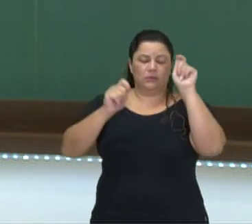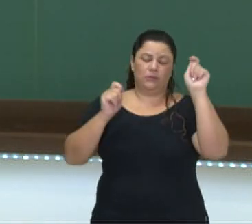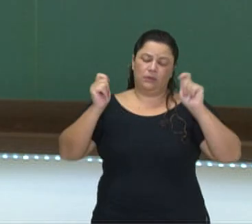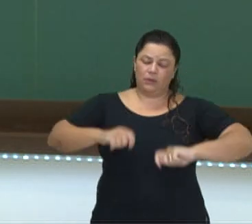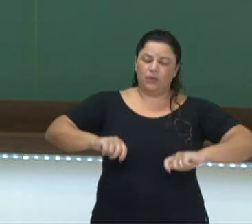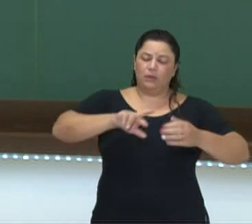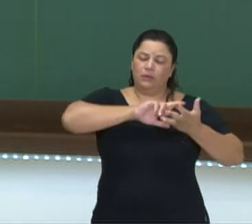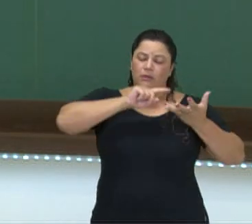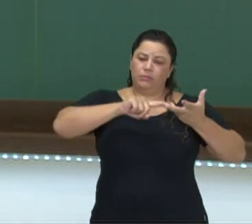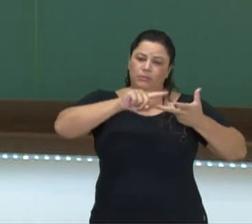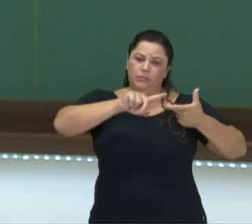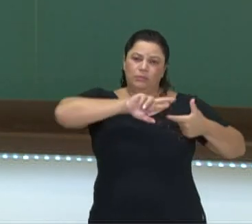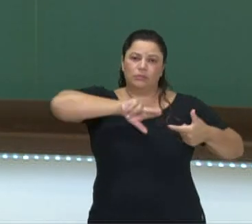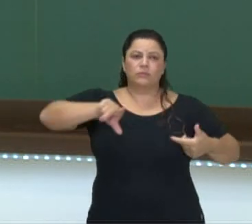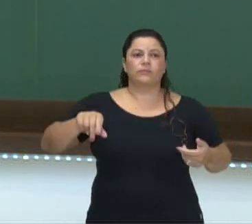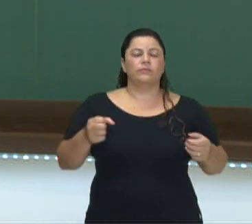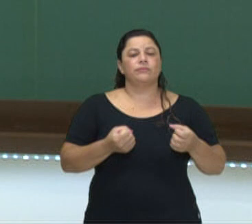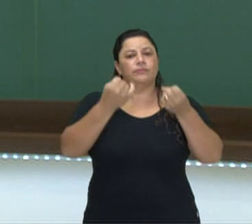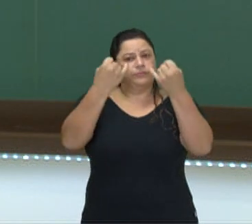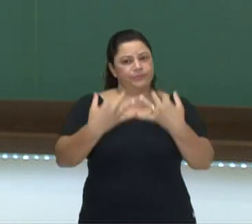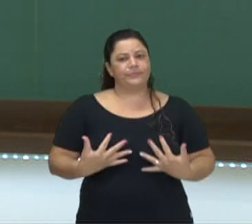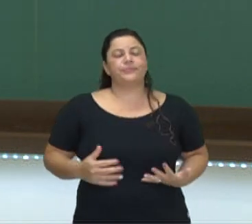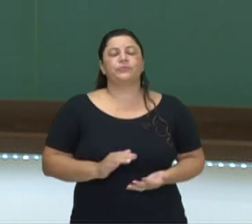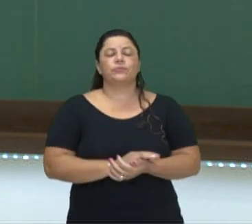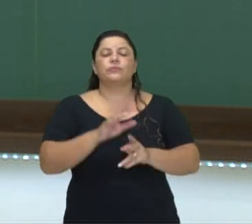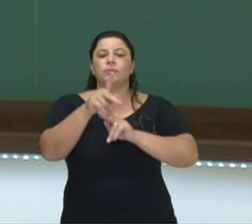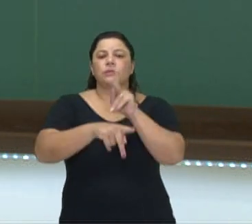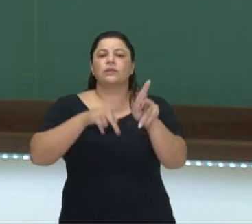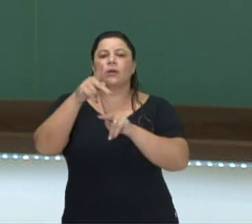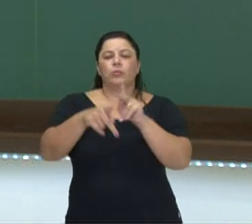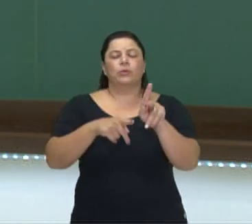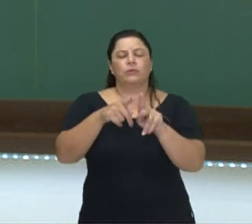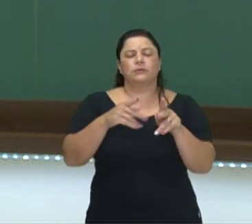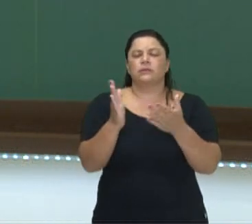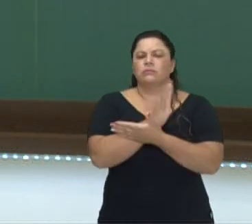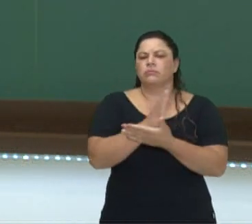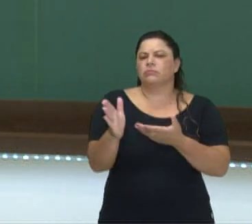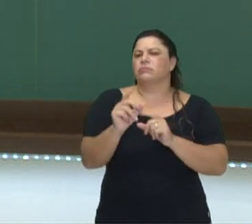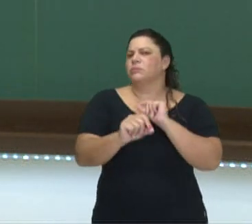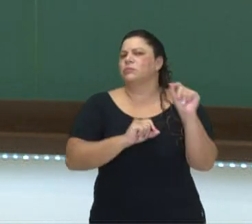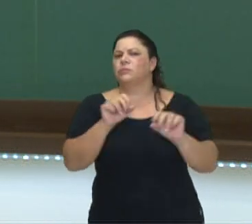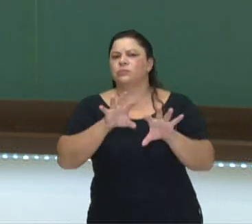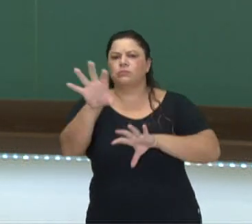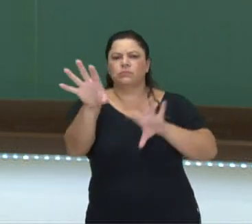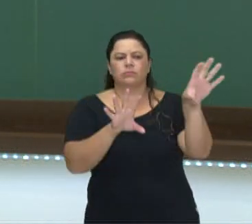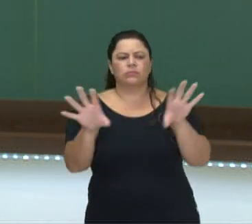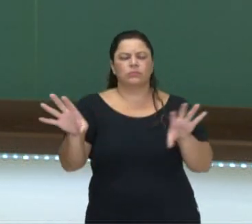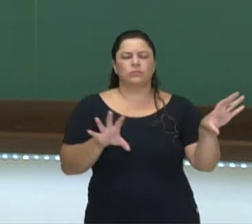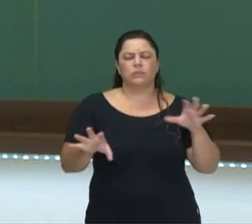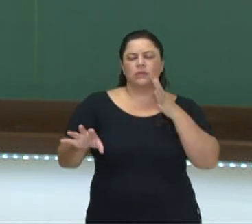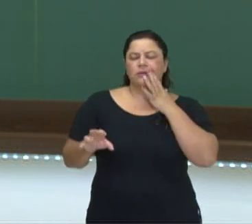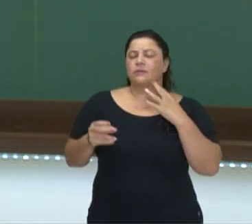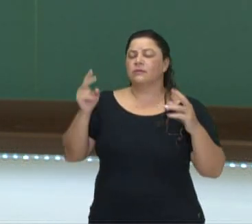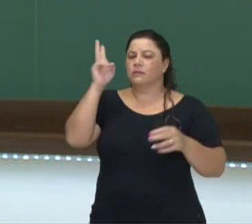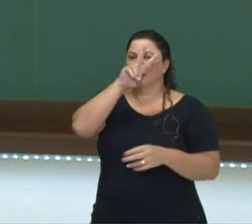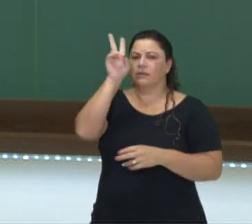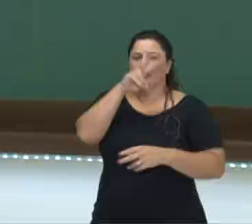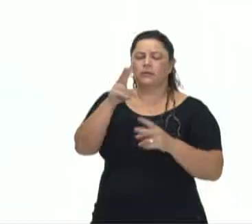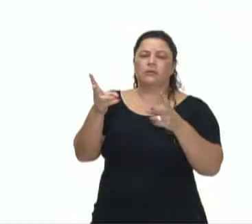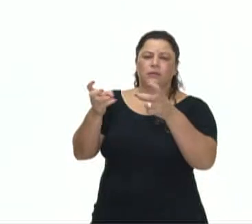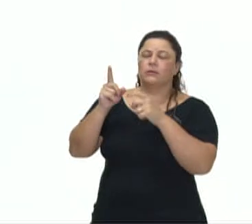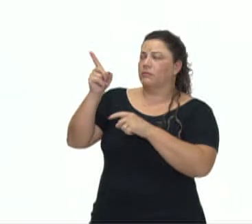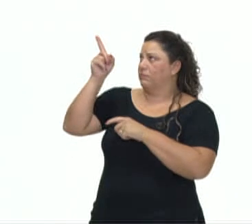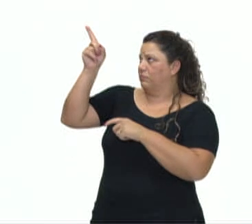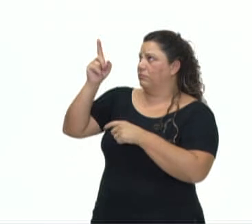nós estamos falando. E aí, a população está distribuída, então, relembrando ali,